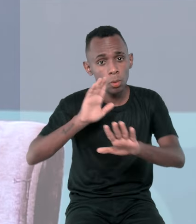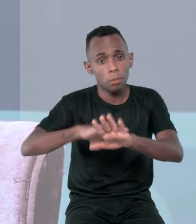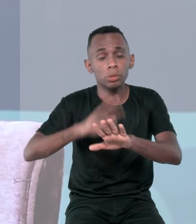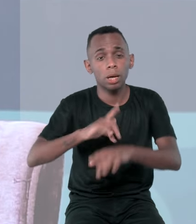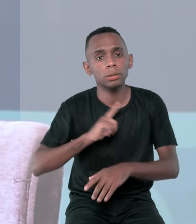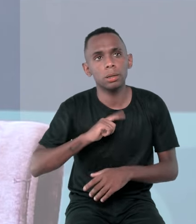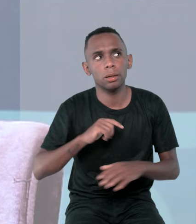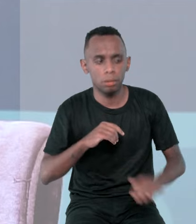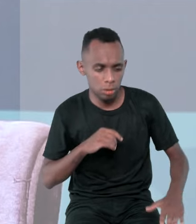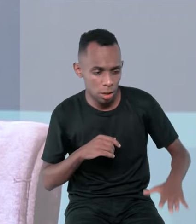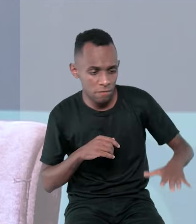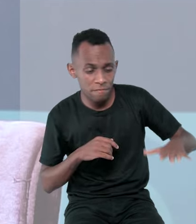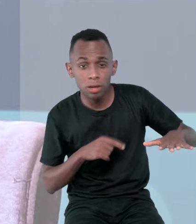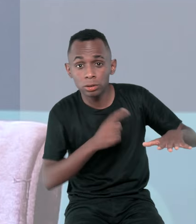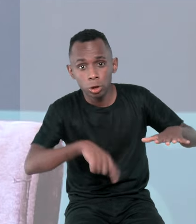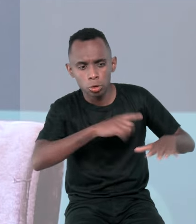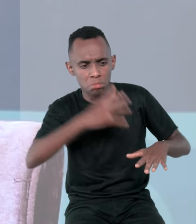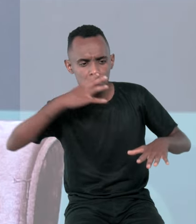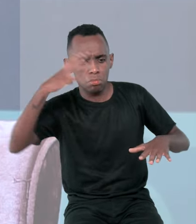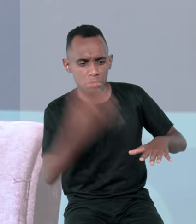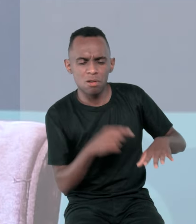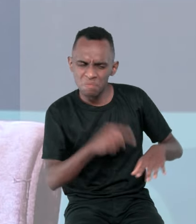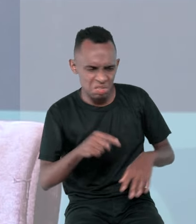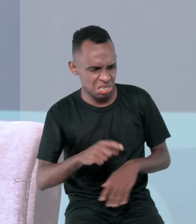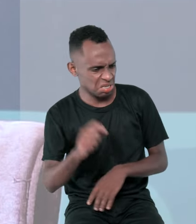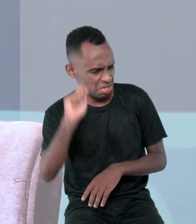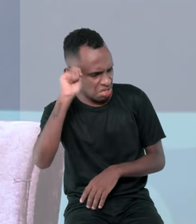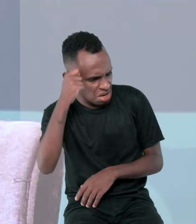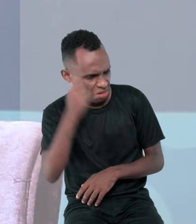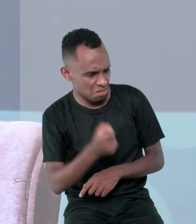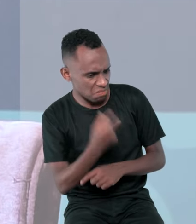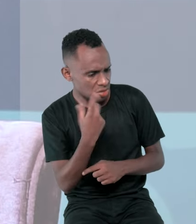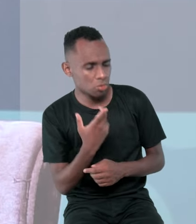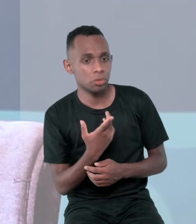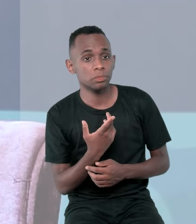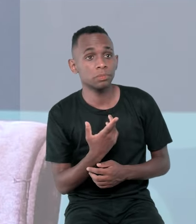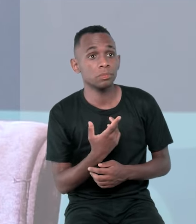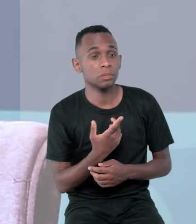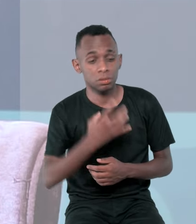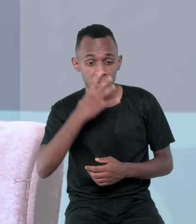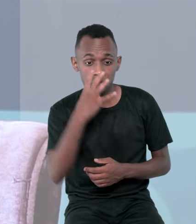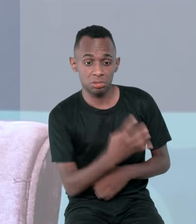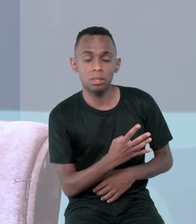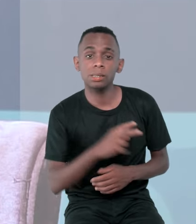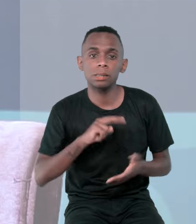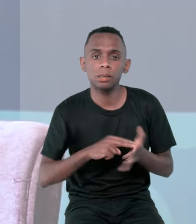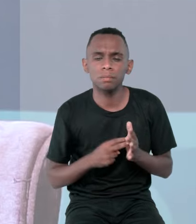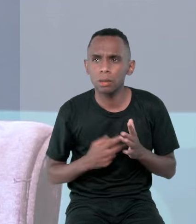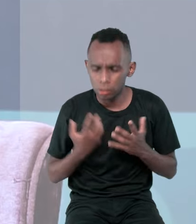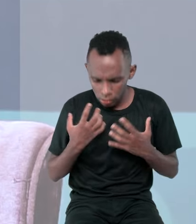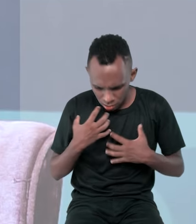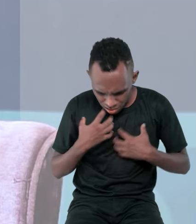Na infância, somos acusados de sermos negros, e essa acusação promove uma